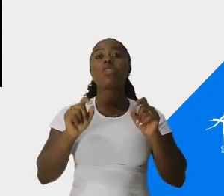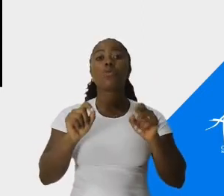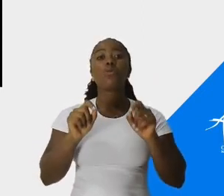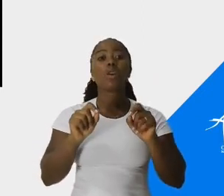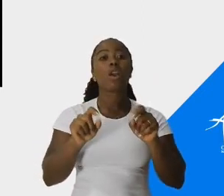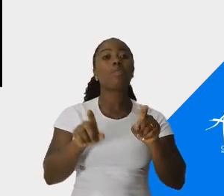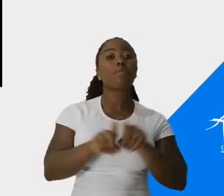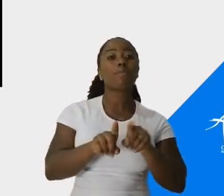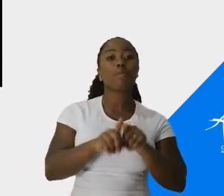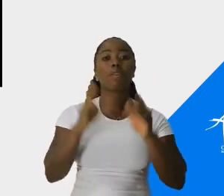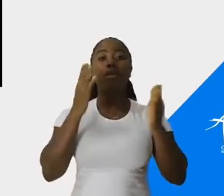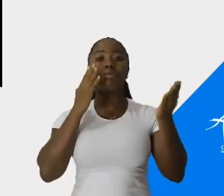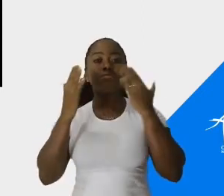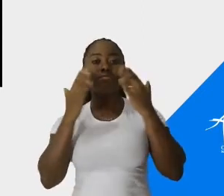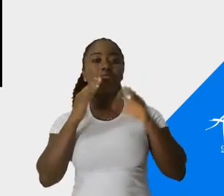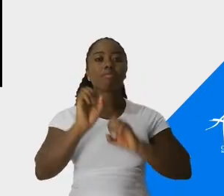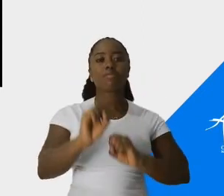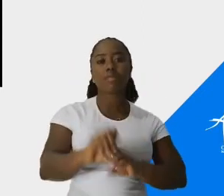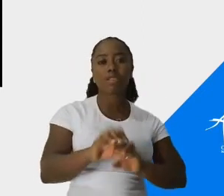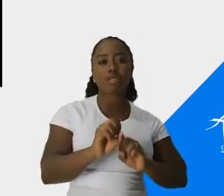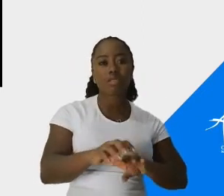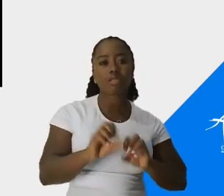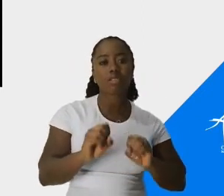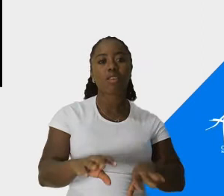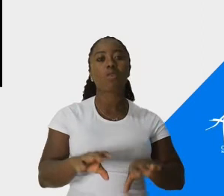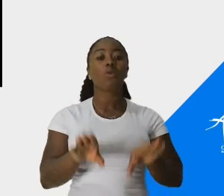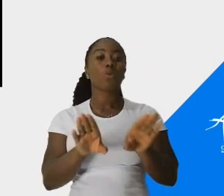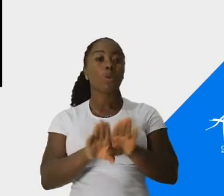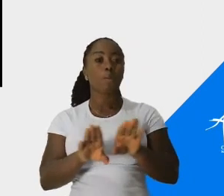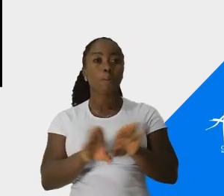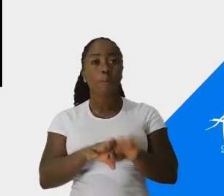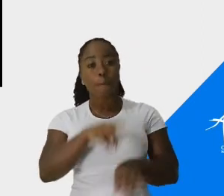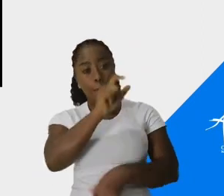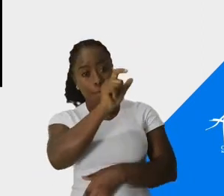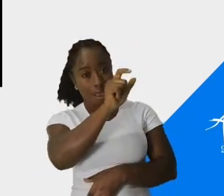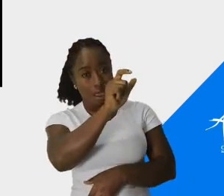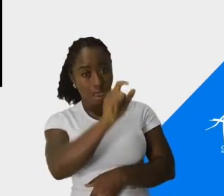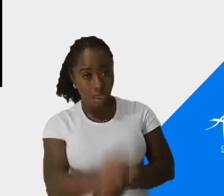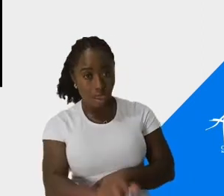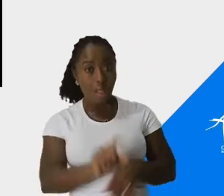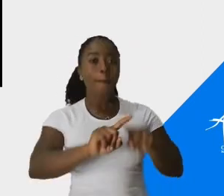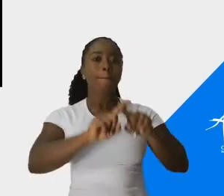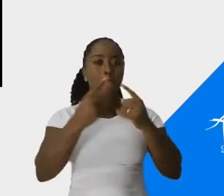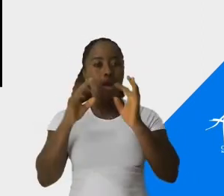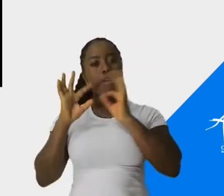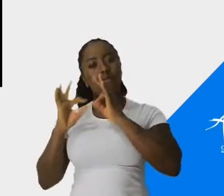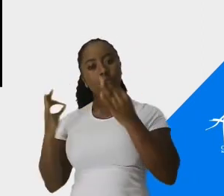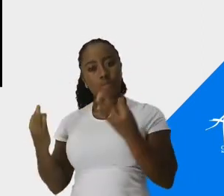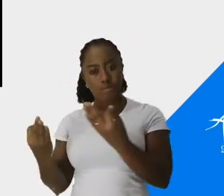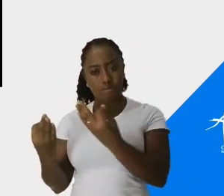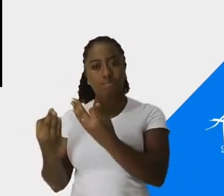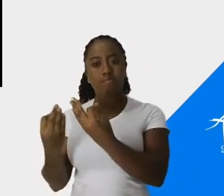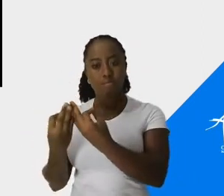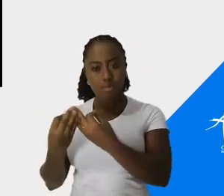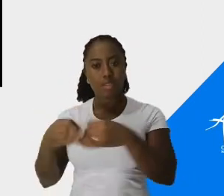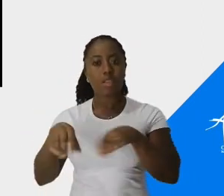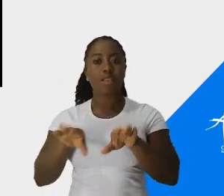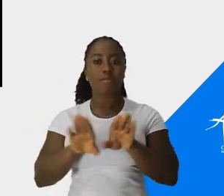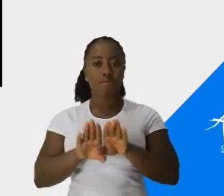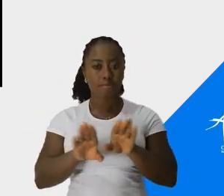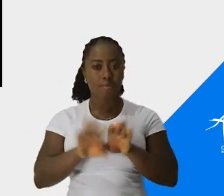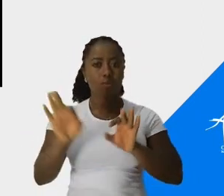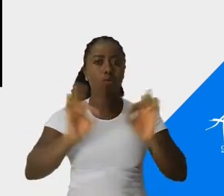não só para o paciente, como para a família, né, desse preparo pré-cirúrgico também.